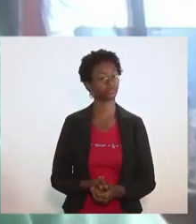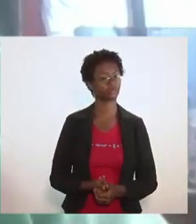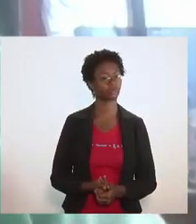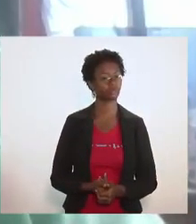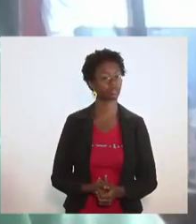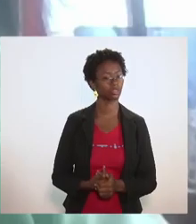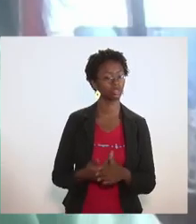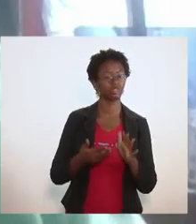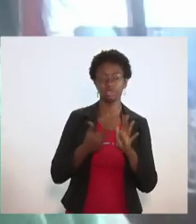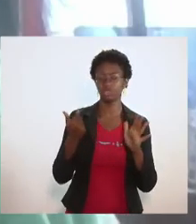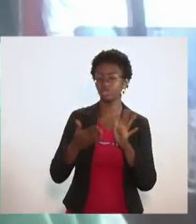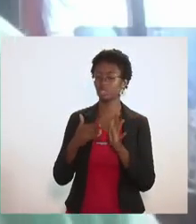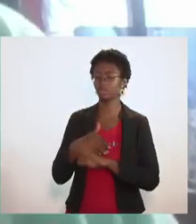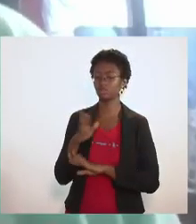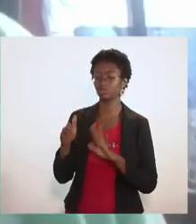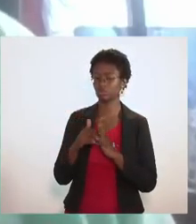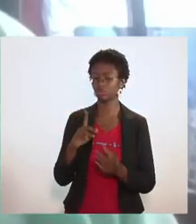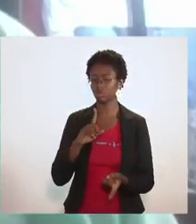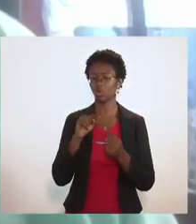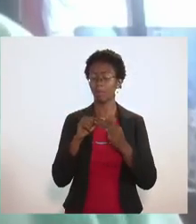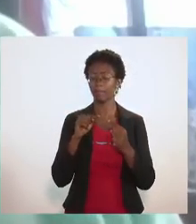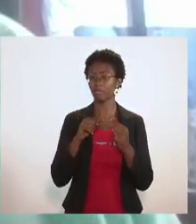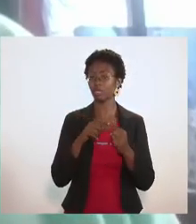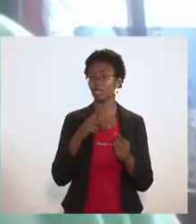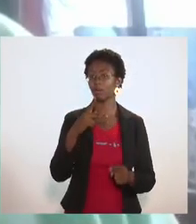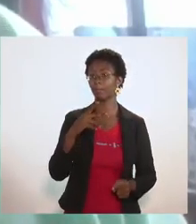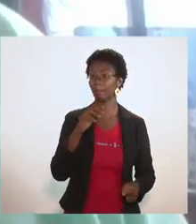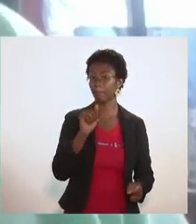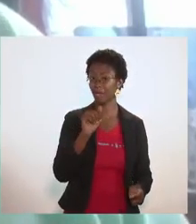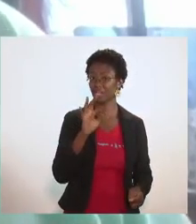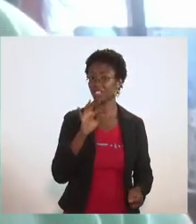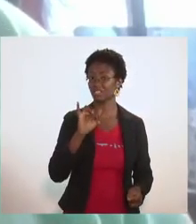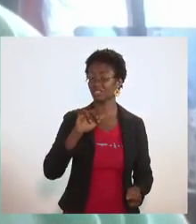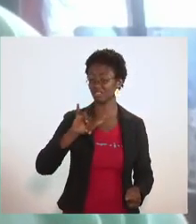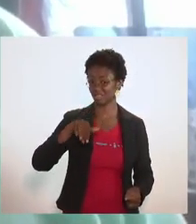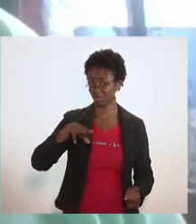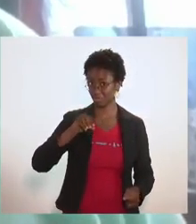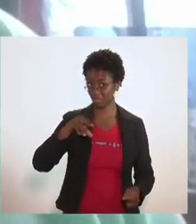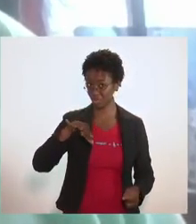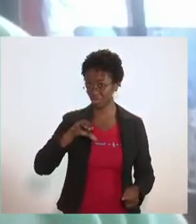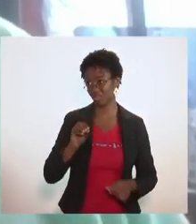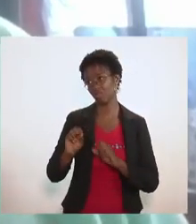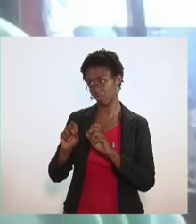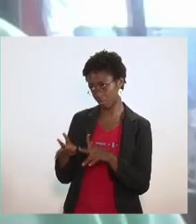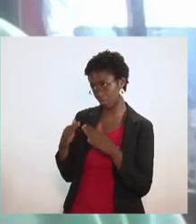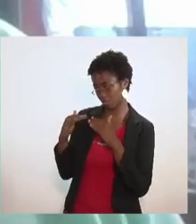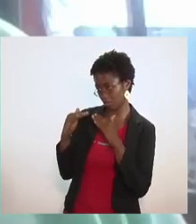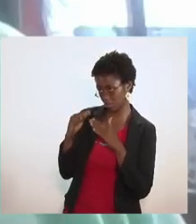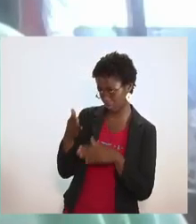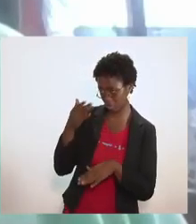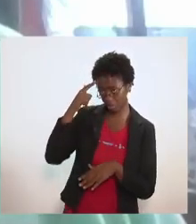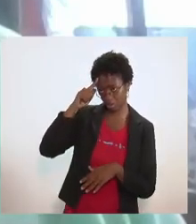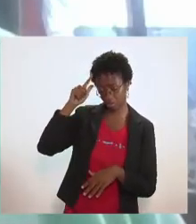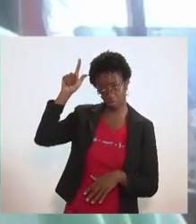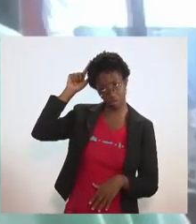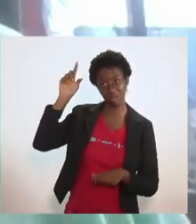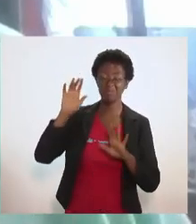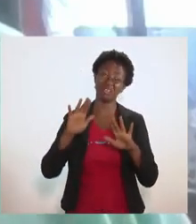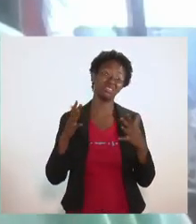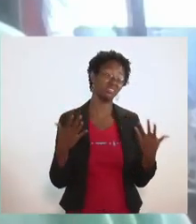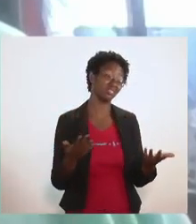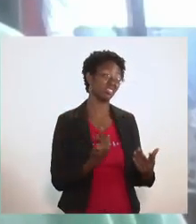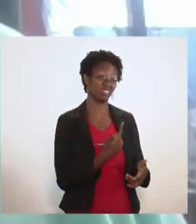conseguem ler, não conseguem nem fazer amor em paz. Essa que é a verdade, com a barulheira excessiva. Então, eu acho que,